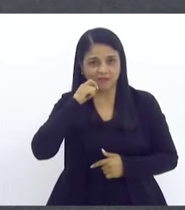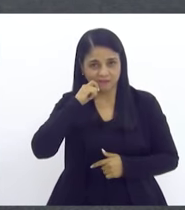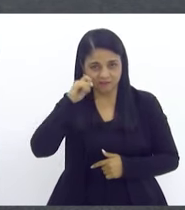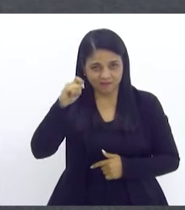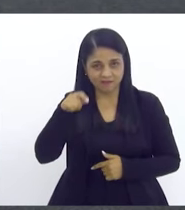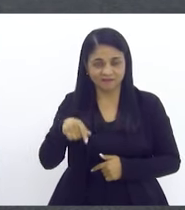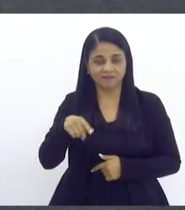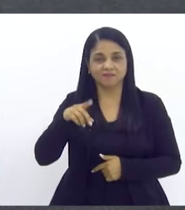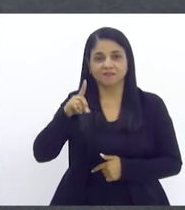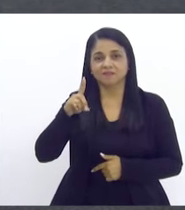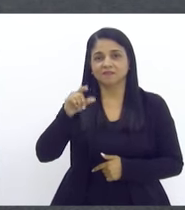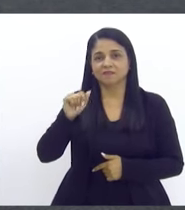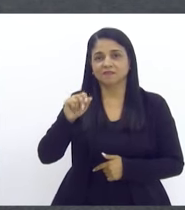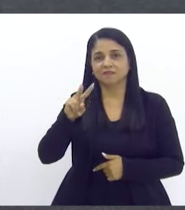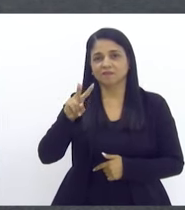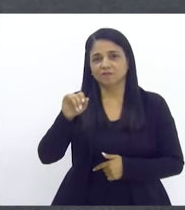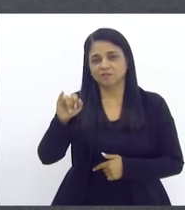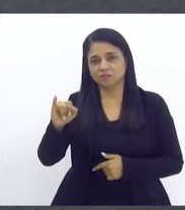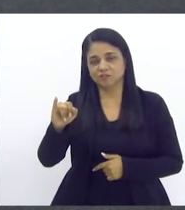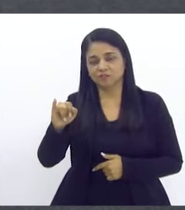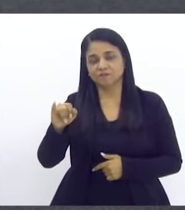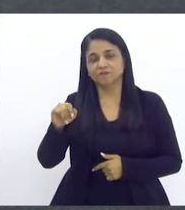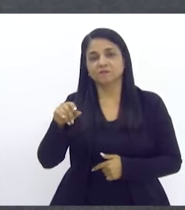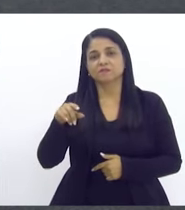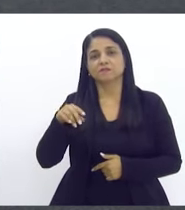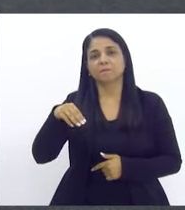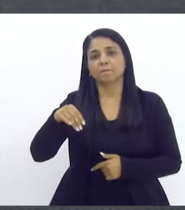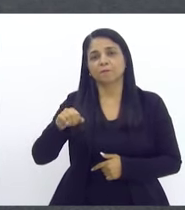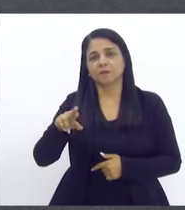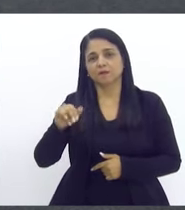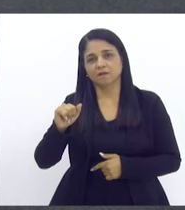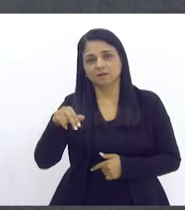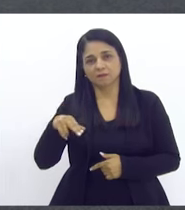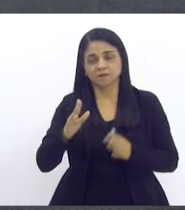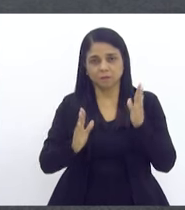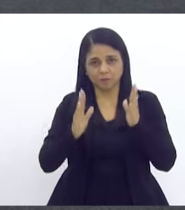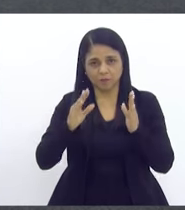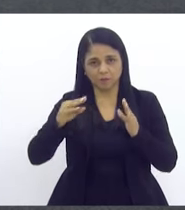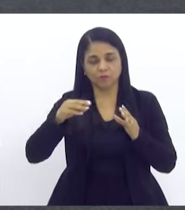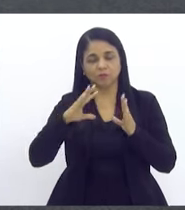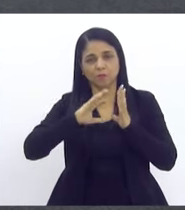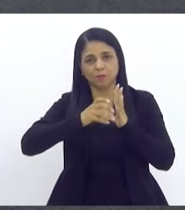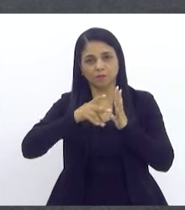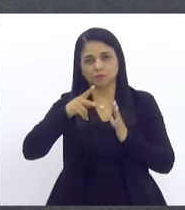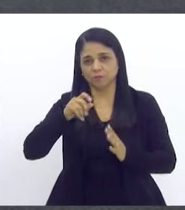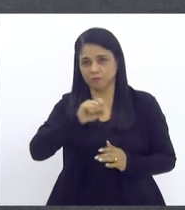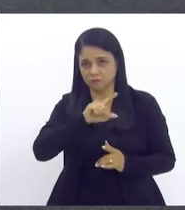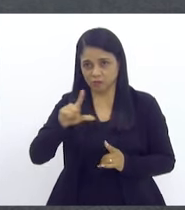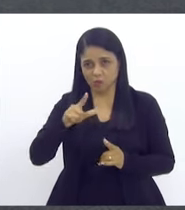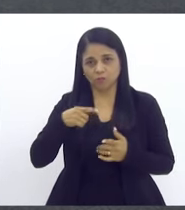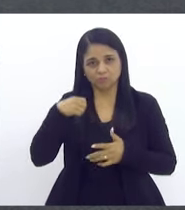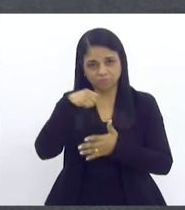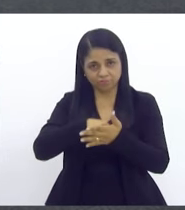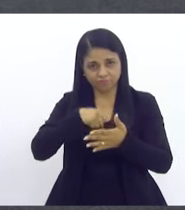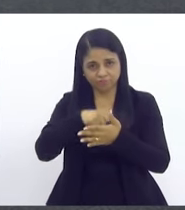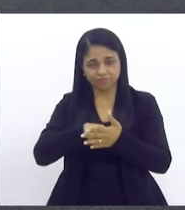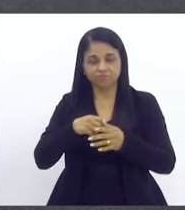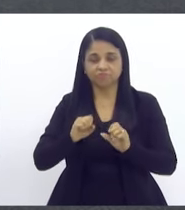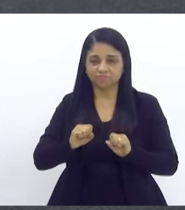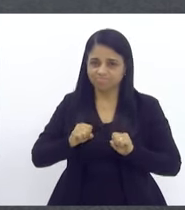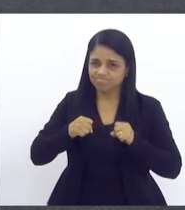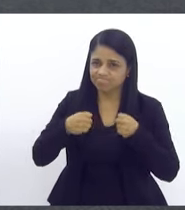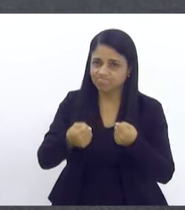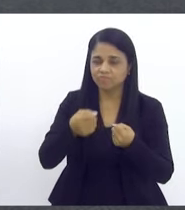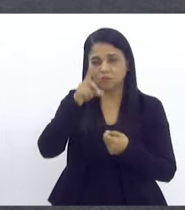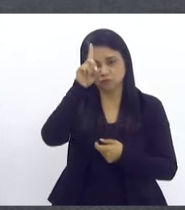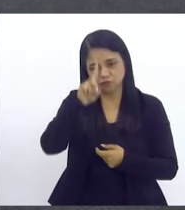militar durante o período que esteve no PSOL, e toda a sua luta em defesa dos direitos